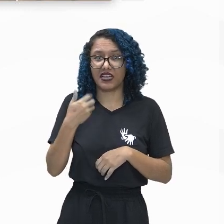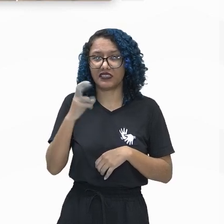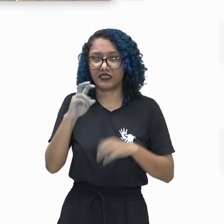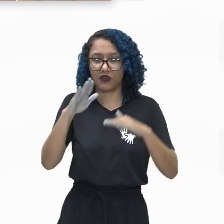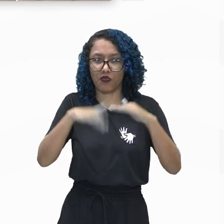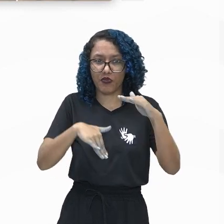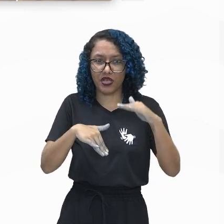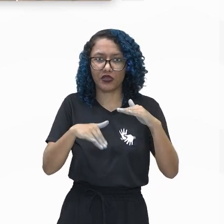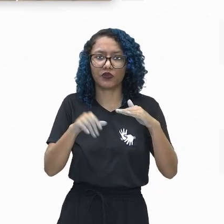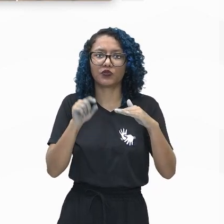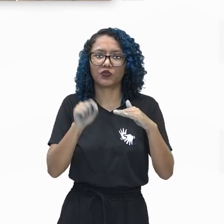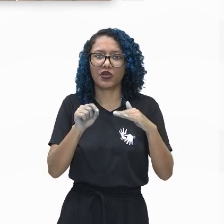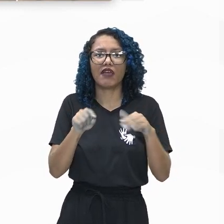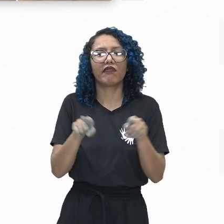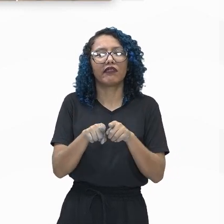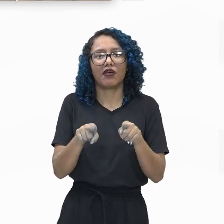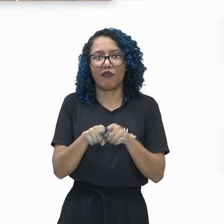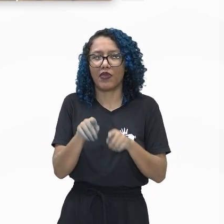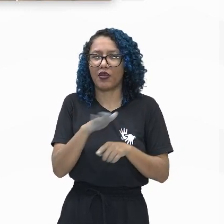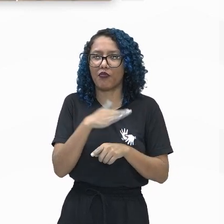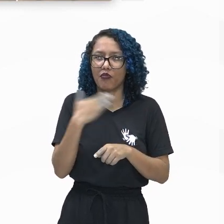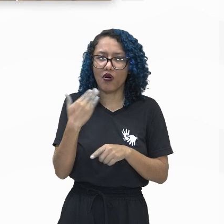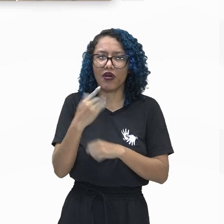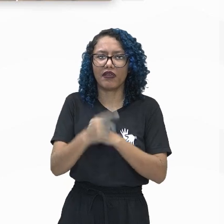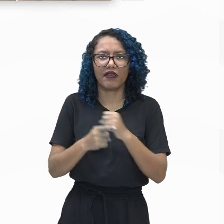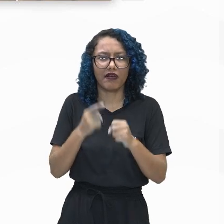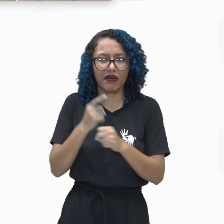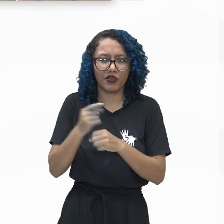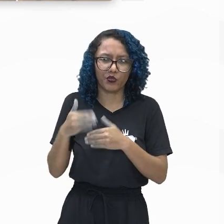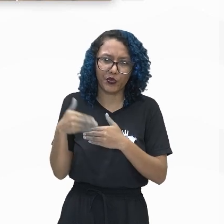idade morrem a cada ano